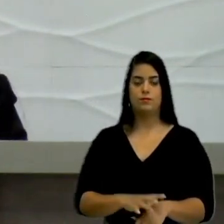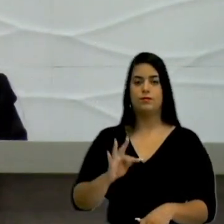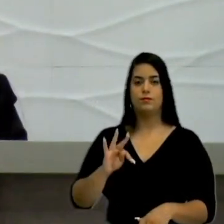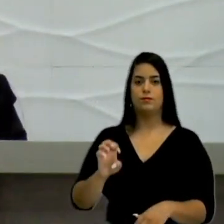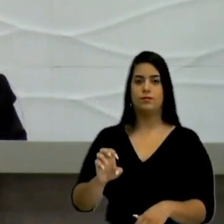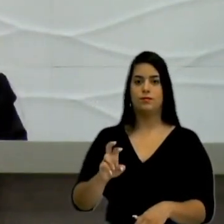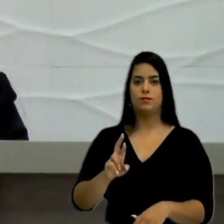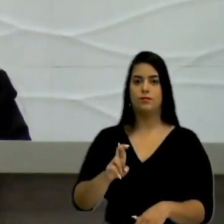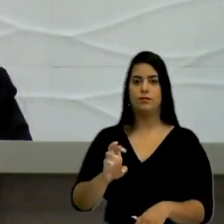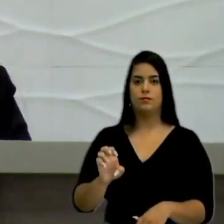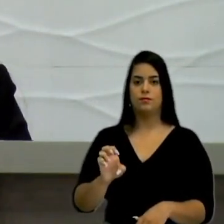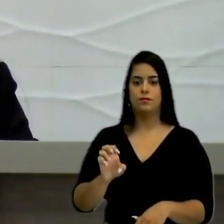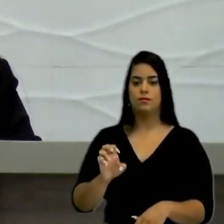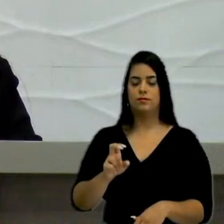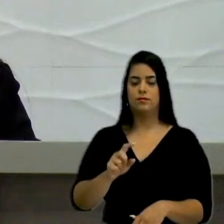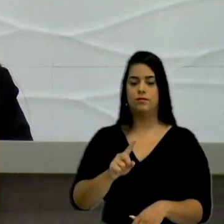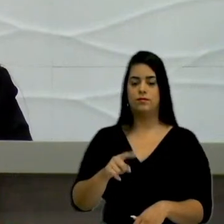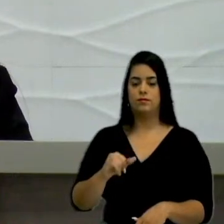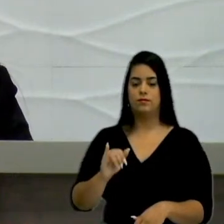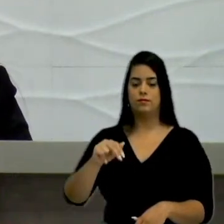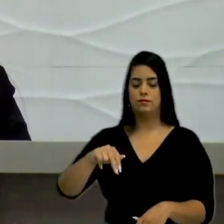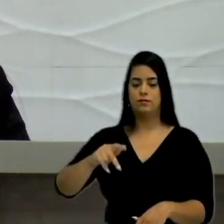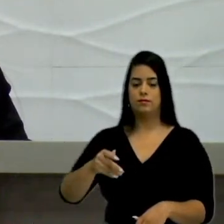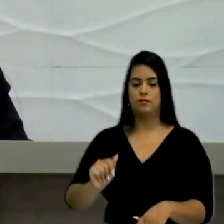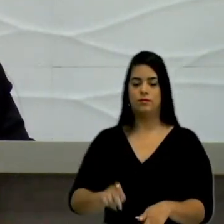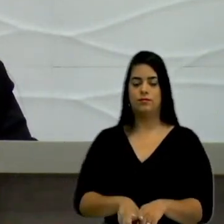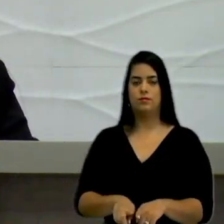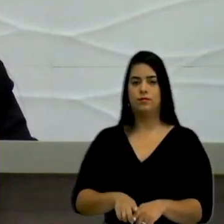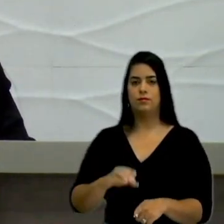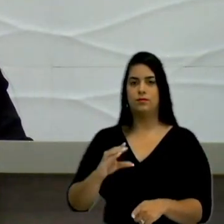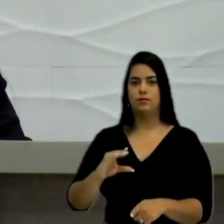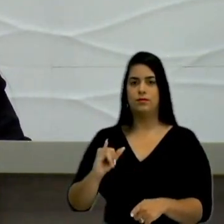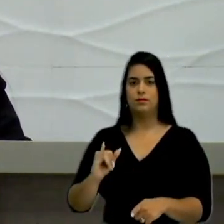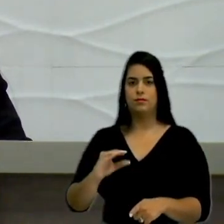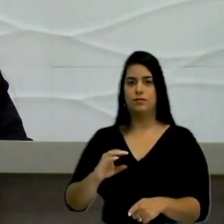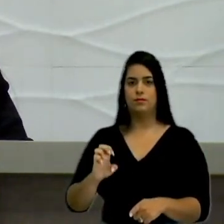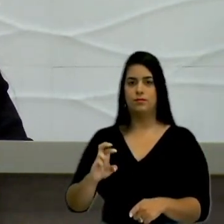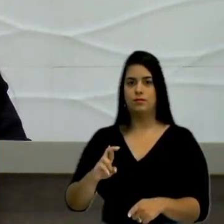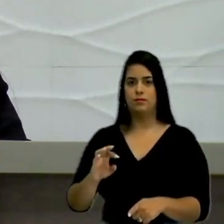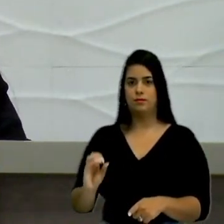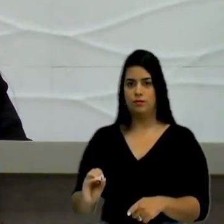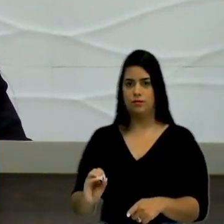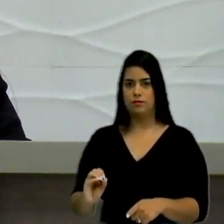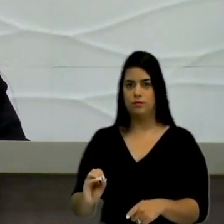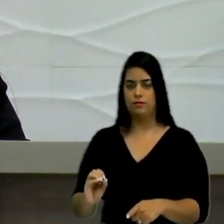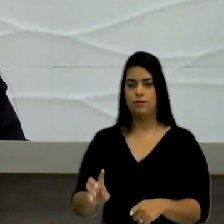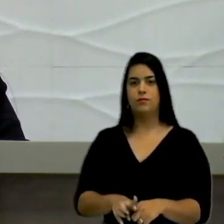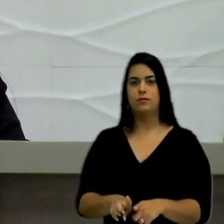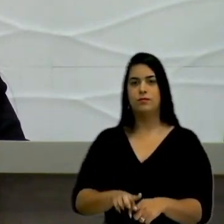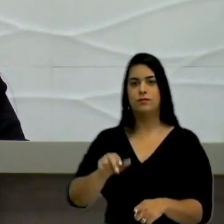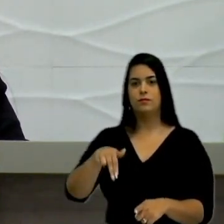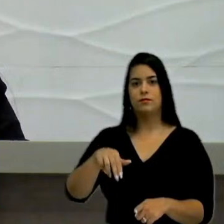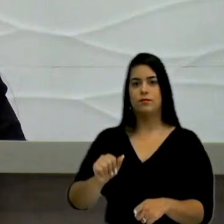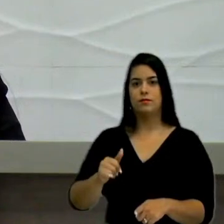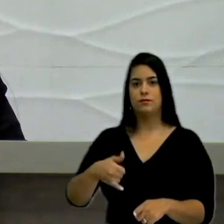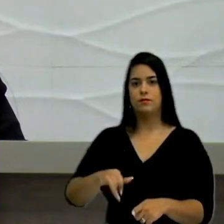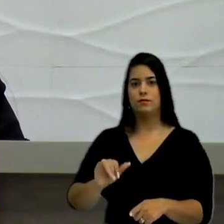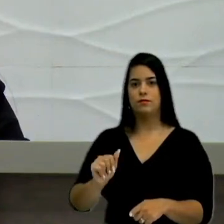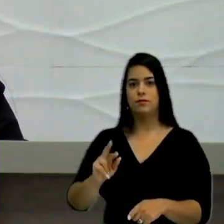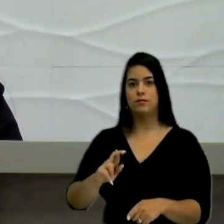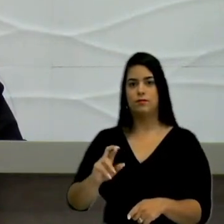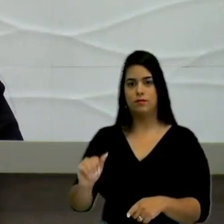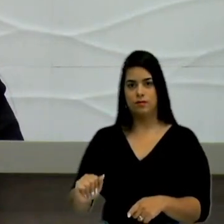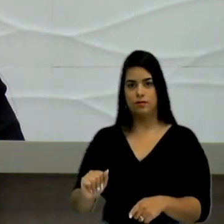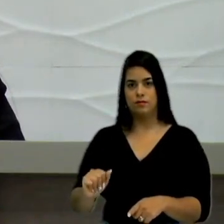Terezinha, mãe de Bahia. Cícero Rodrigues, que é Tita, né, o esposo de Norma. Nayara Brito, filha de